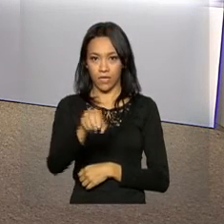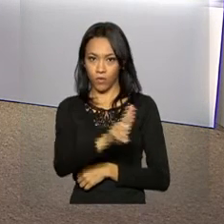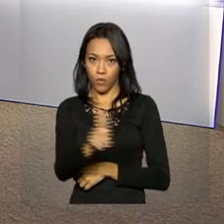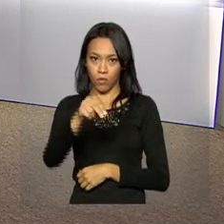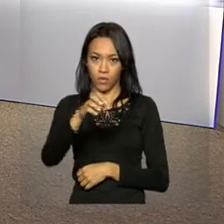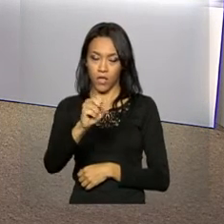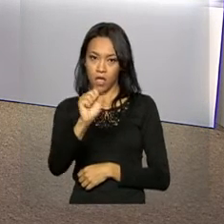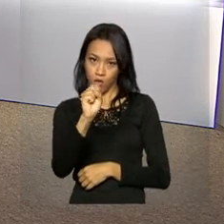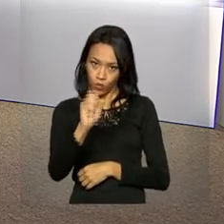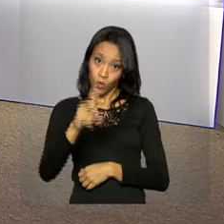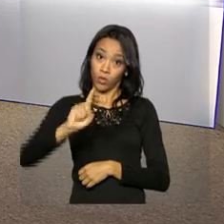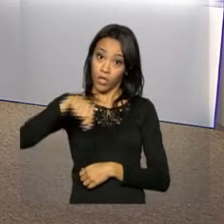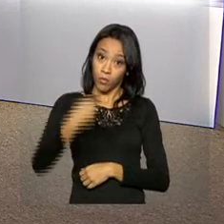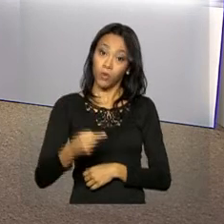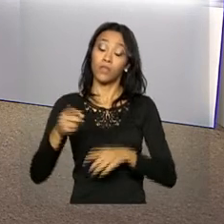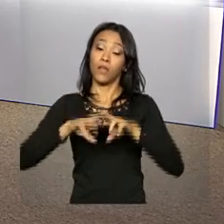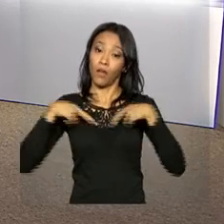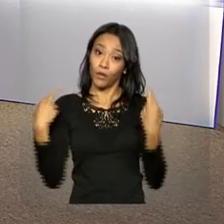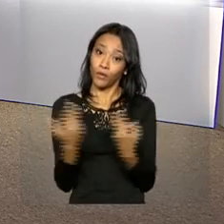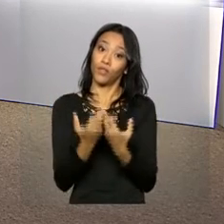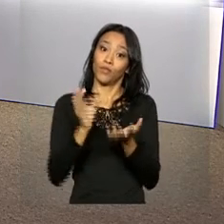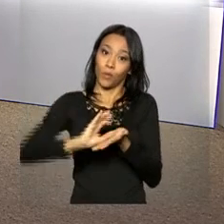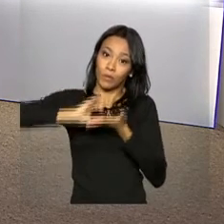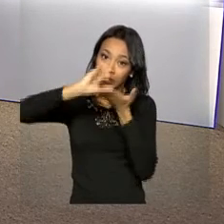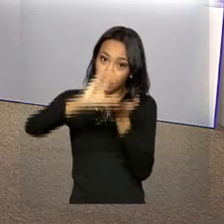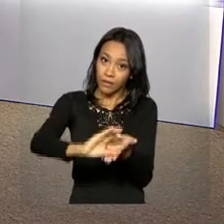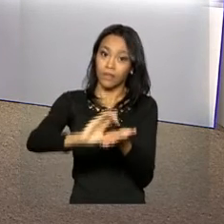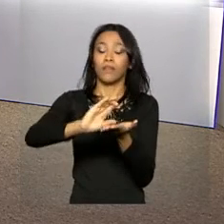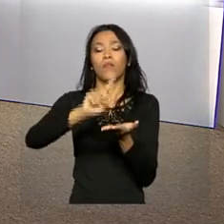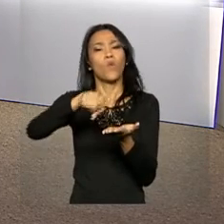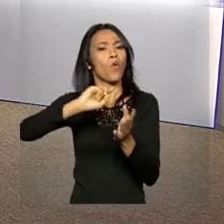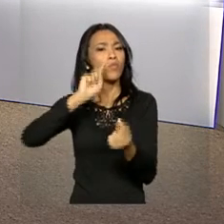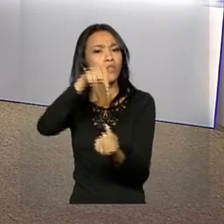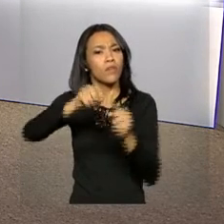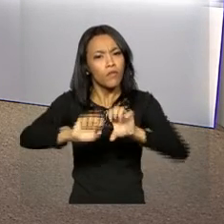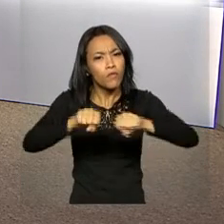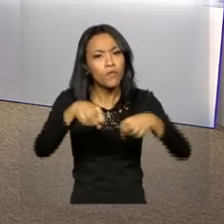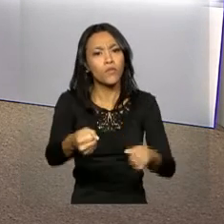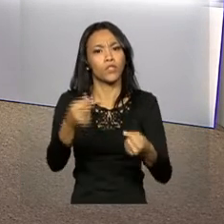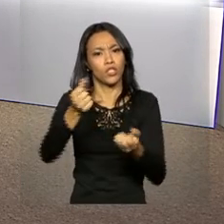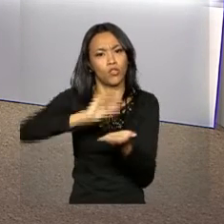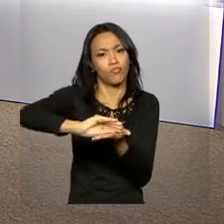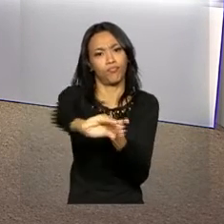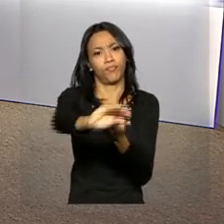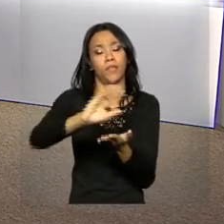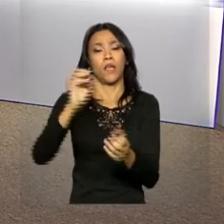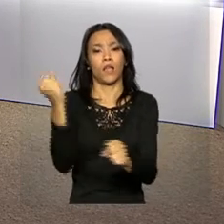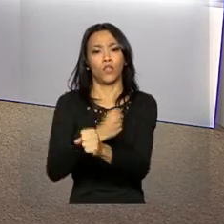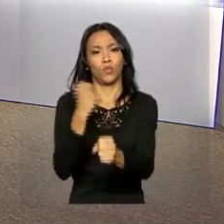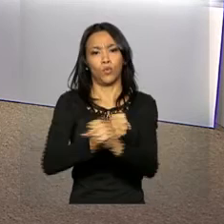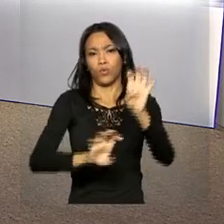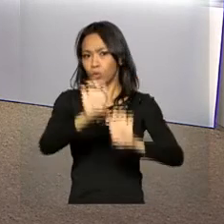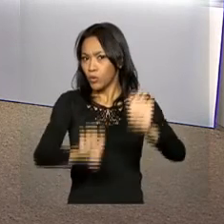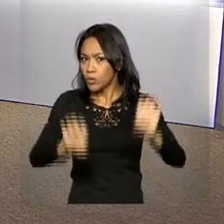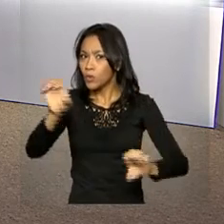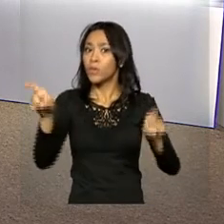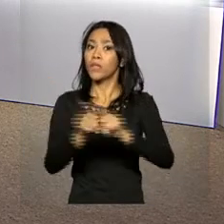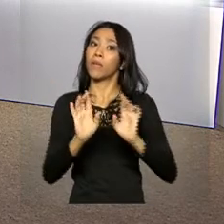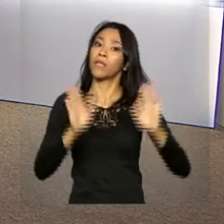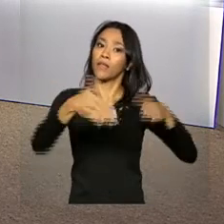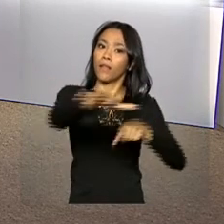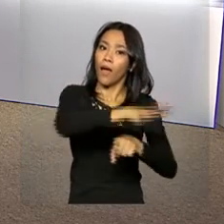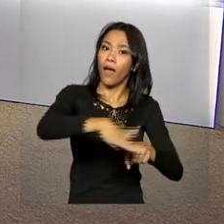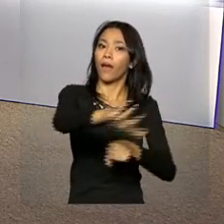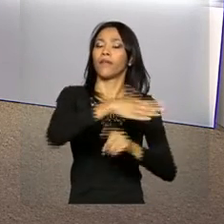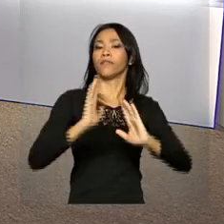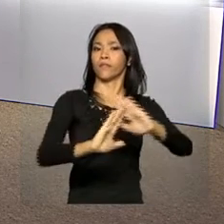de Desenvolvimento Econômico e Social, Conselhão. Os recursos vão reforçar a oferta de crédito para obras de infraestrutura, para o setor imobiliário,